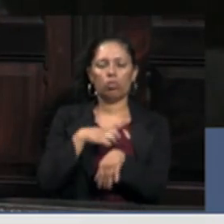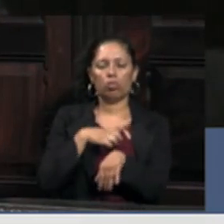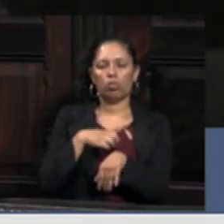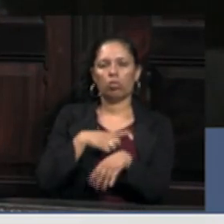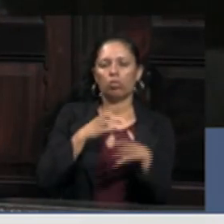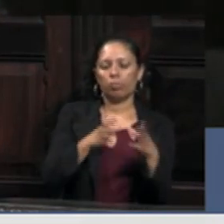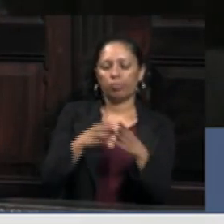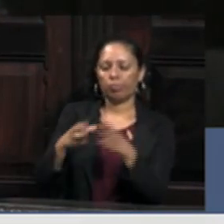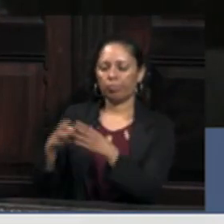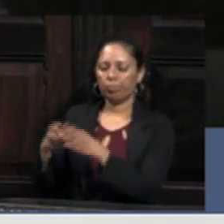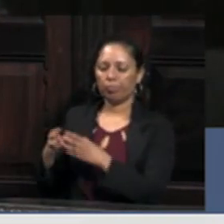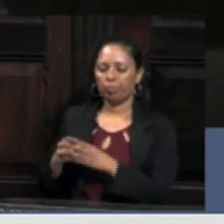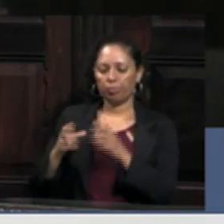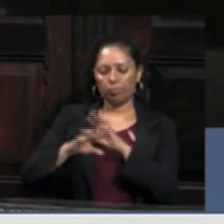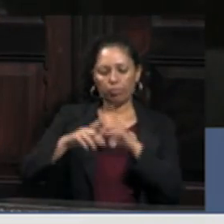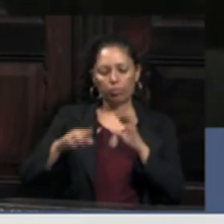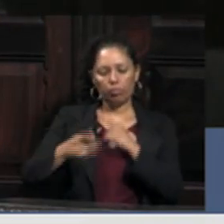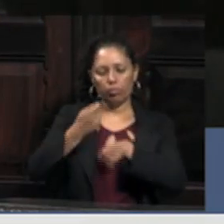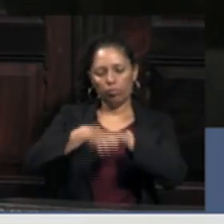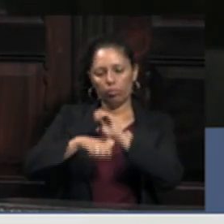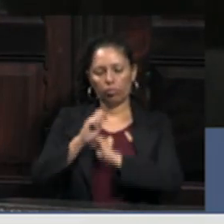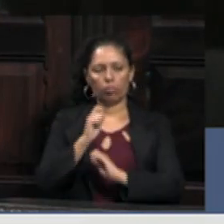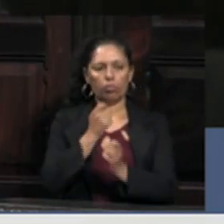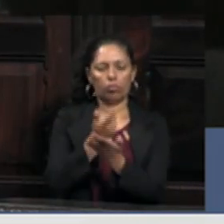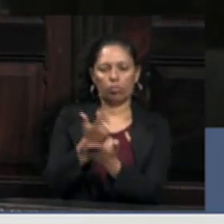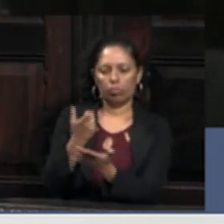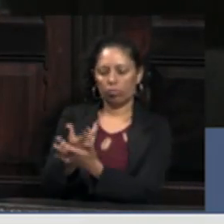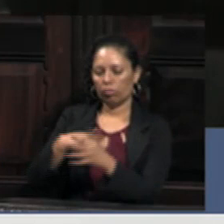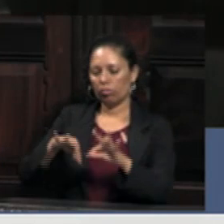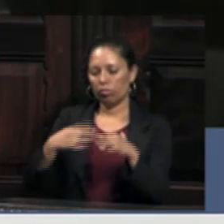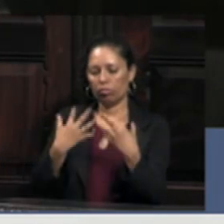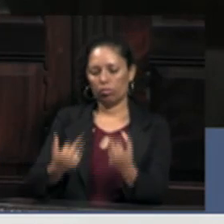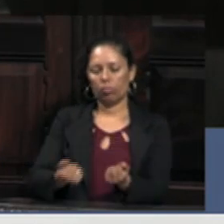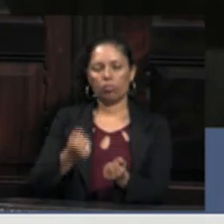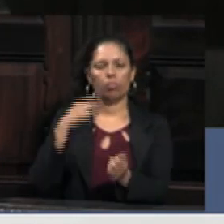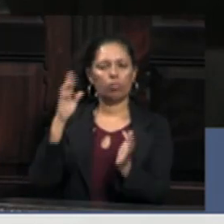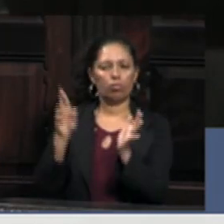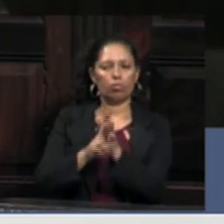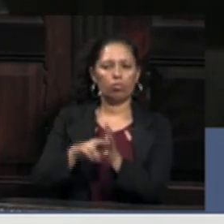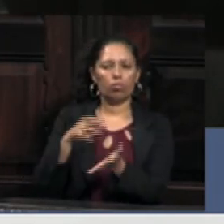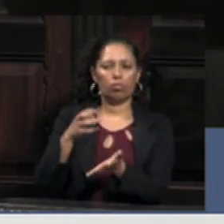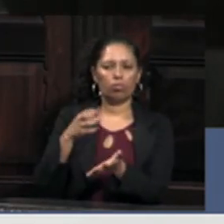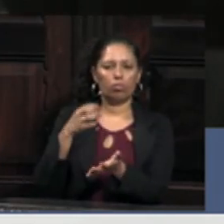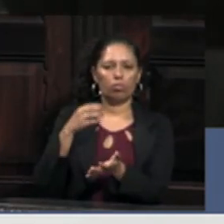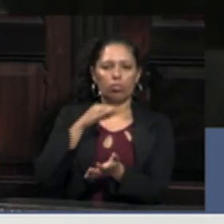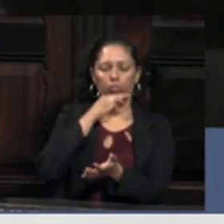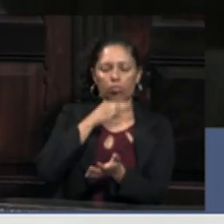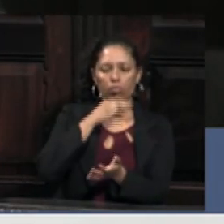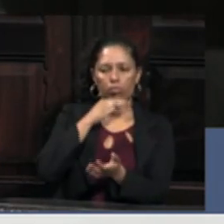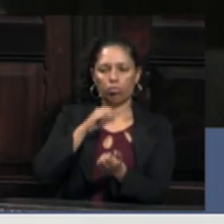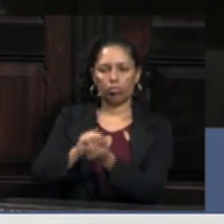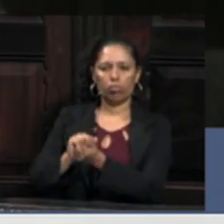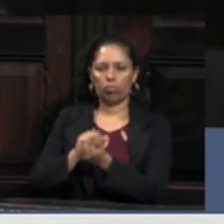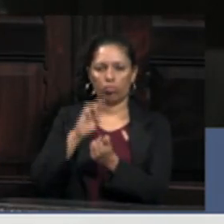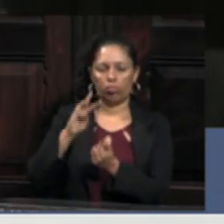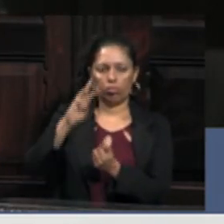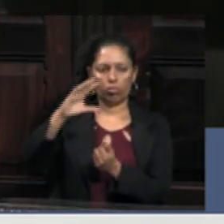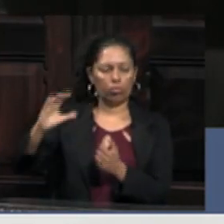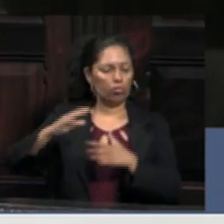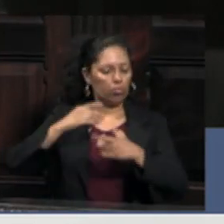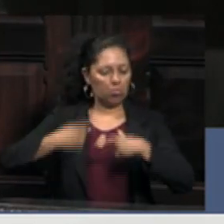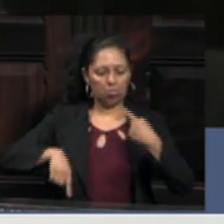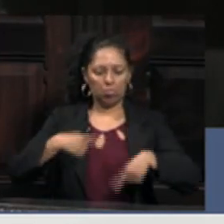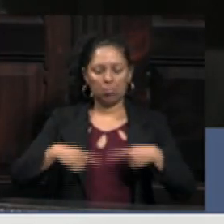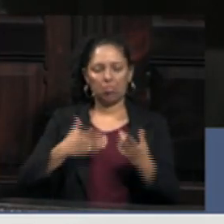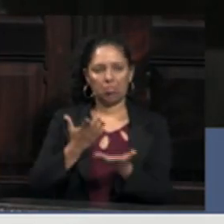do idoso, favorável. Economia, Indústria e Comércio, favorável. Relatores, deputados Chiquinho da Mangueira, Flávio Bolsonaro, Tia Ju e Valdec Carneiro. Em discussão, não havendo que